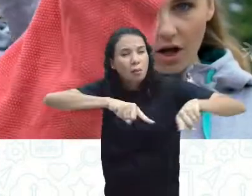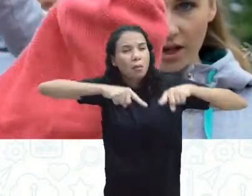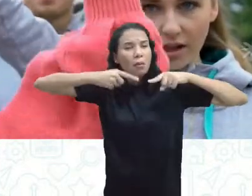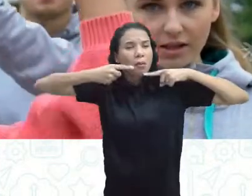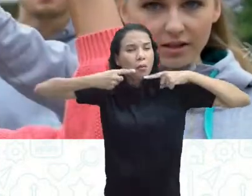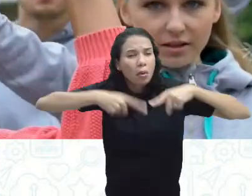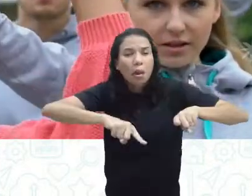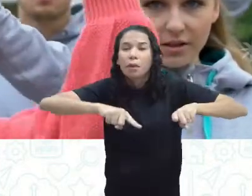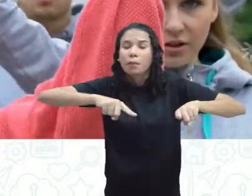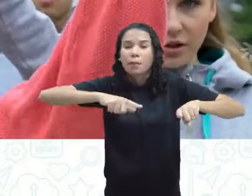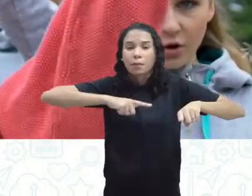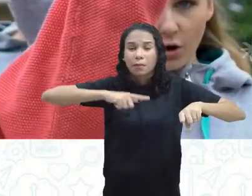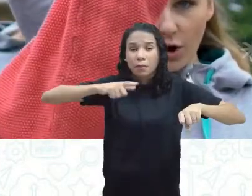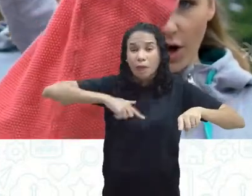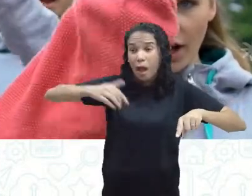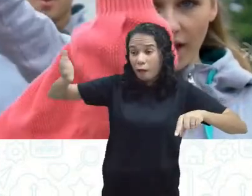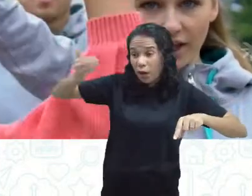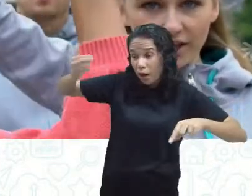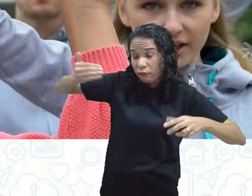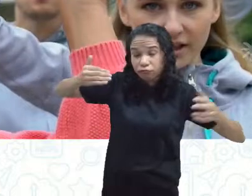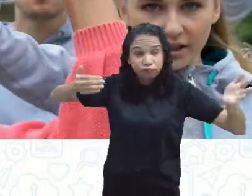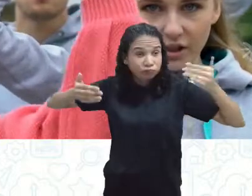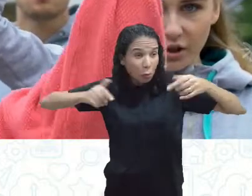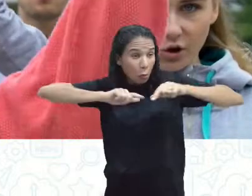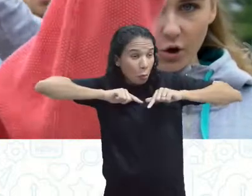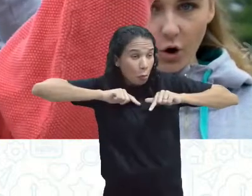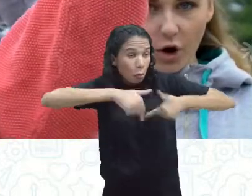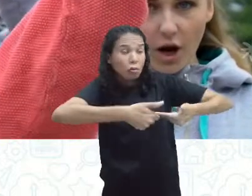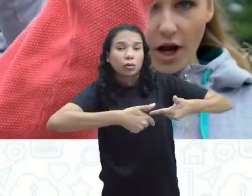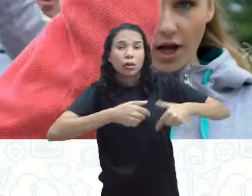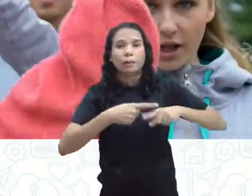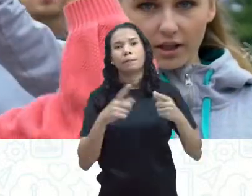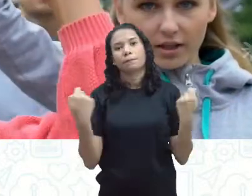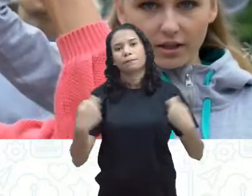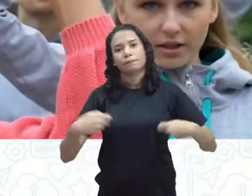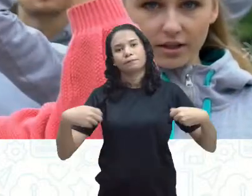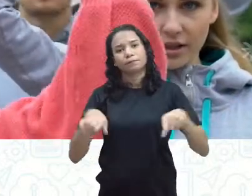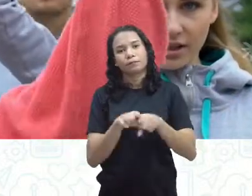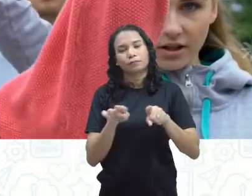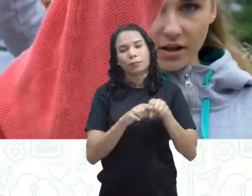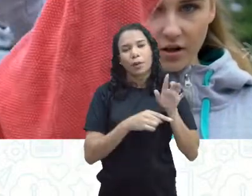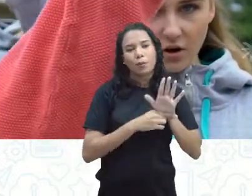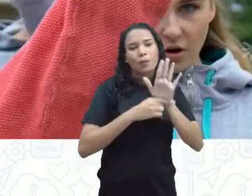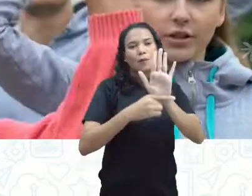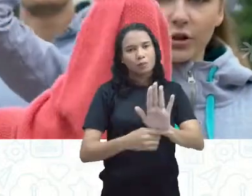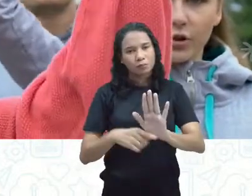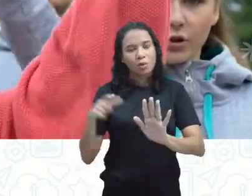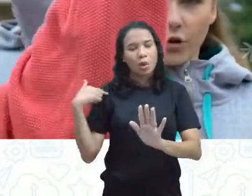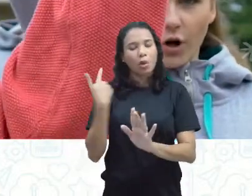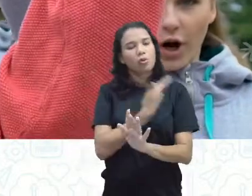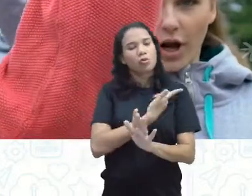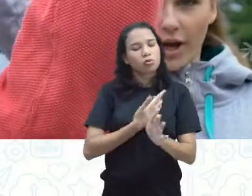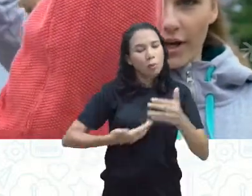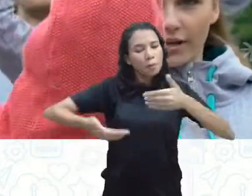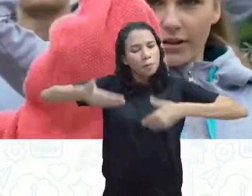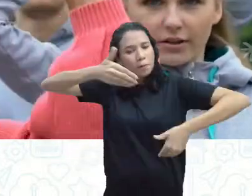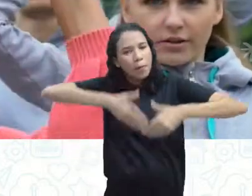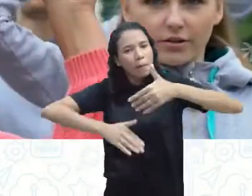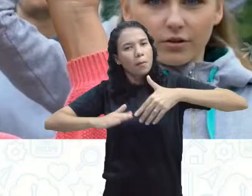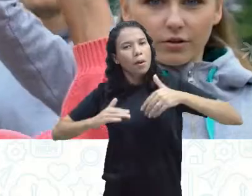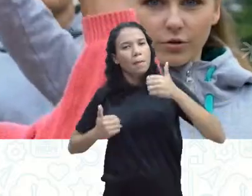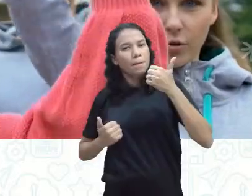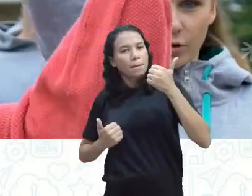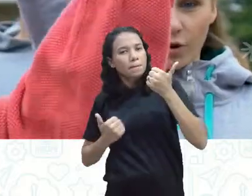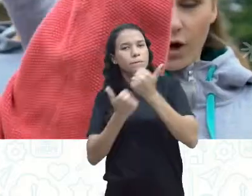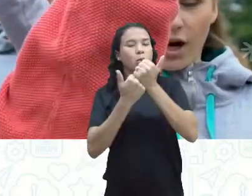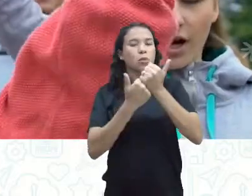né? Chamar para luta e tudo, se a gente também não colabora. Se a gente almeja uma